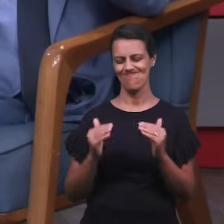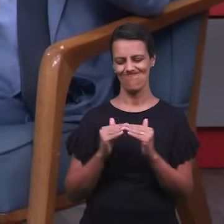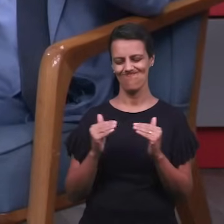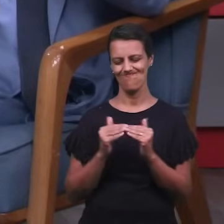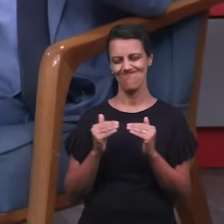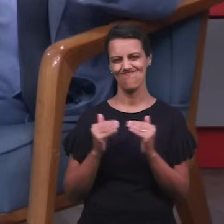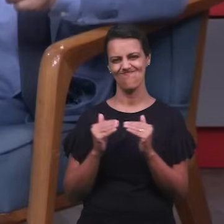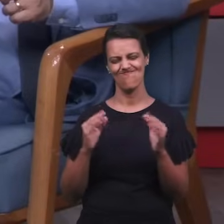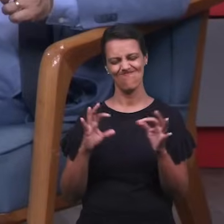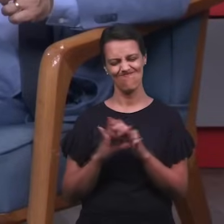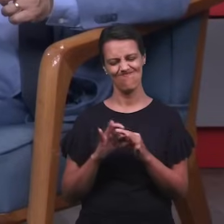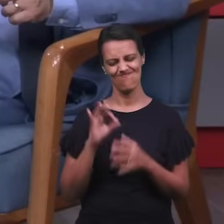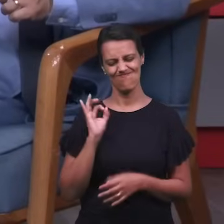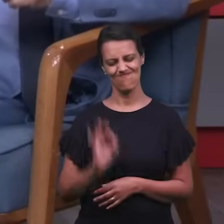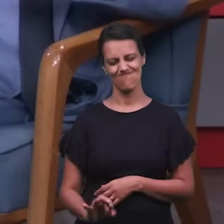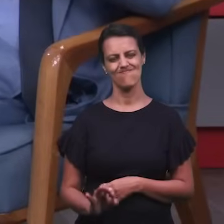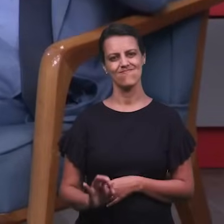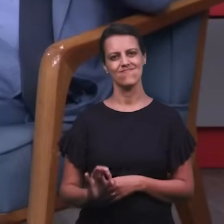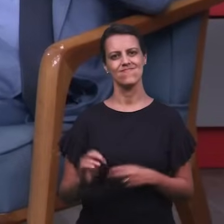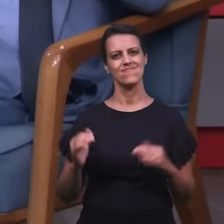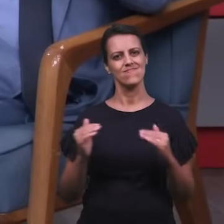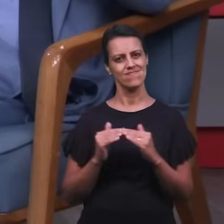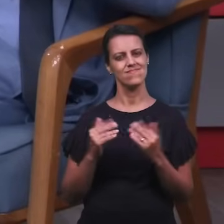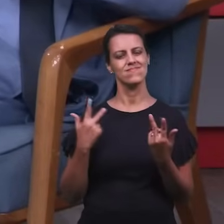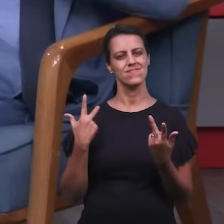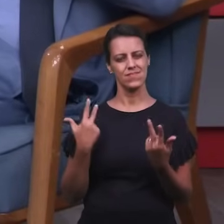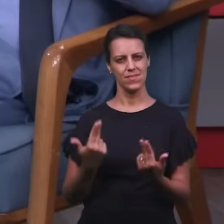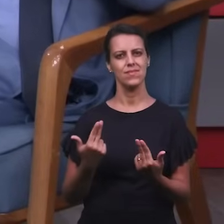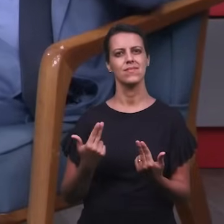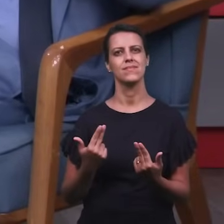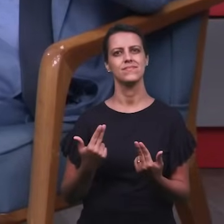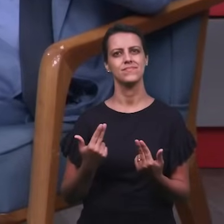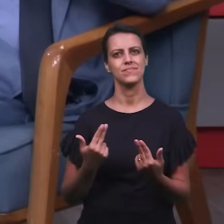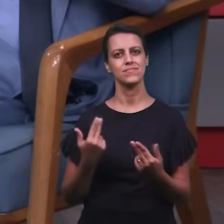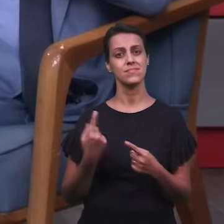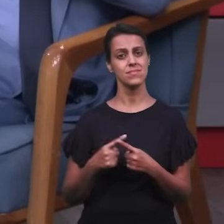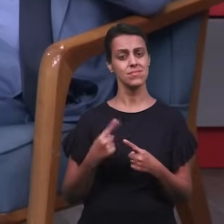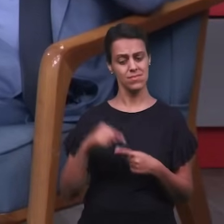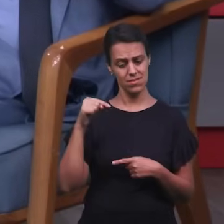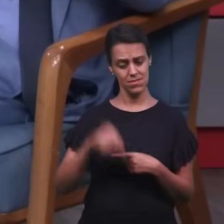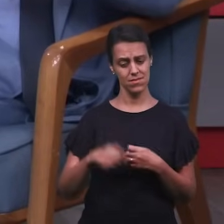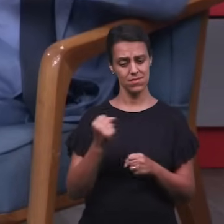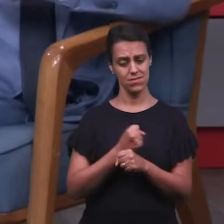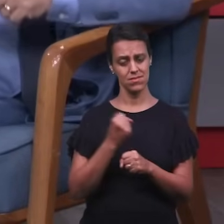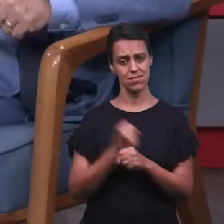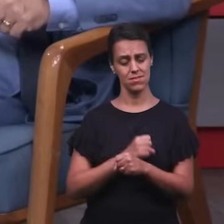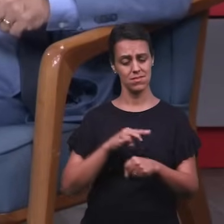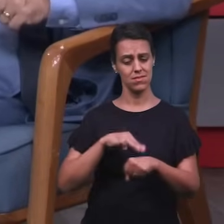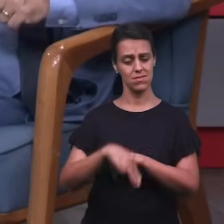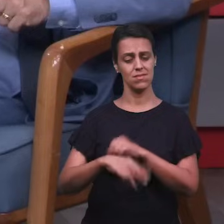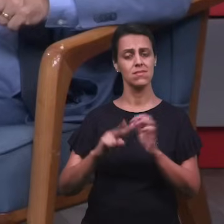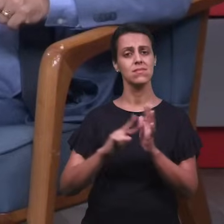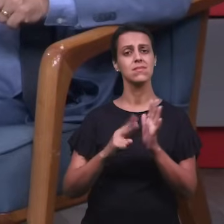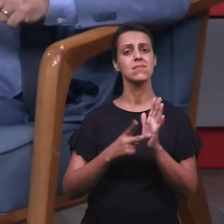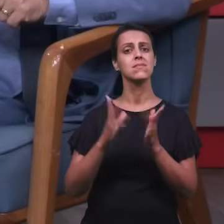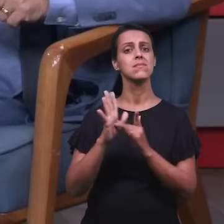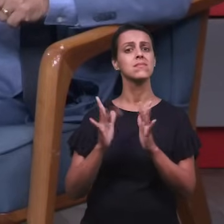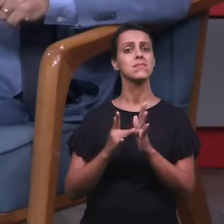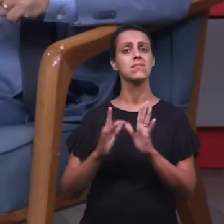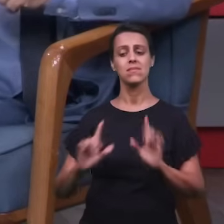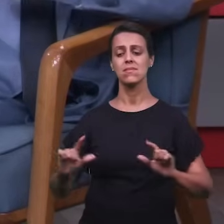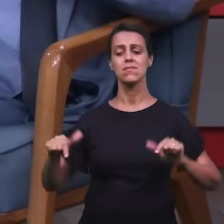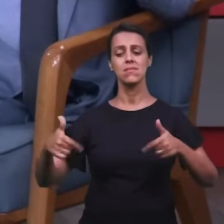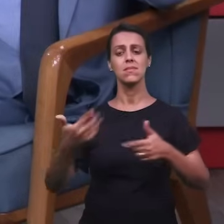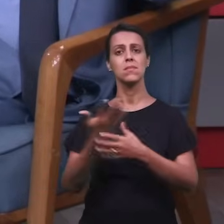Ele tem o DNA de Jesus, porque o ministério na obra é a mão de Jesus operando, e a mão